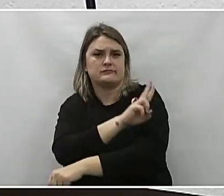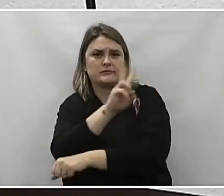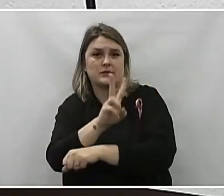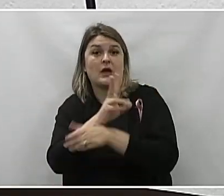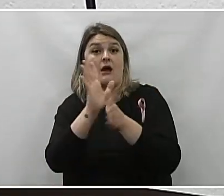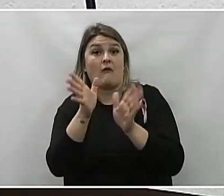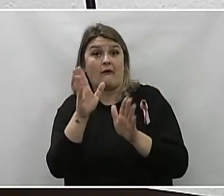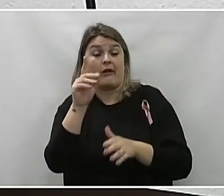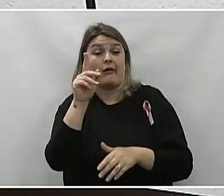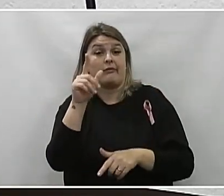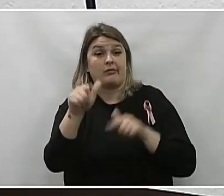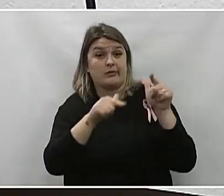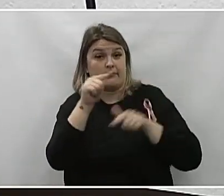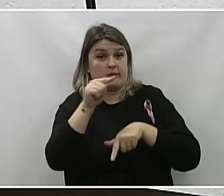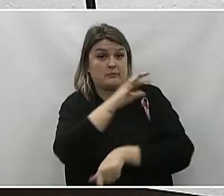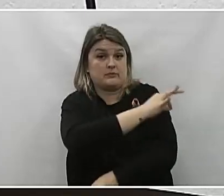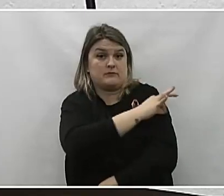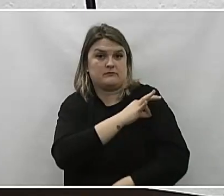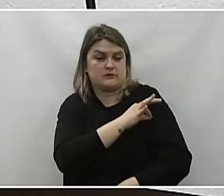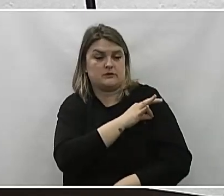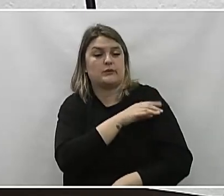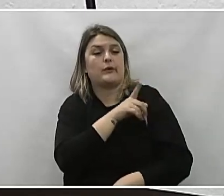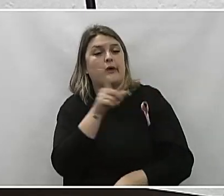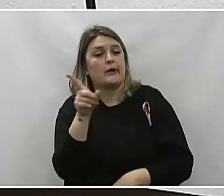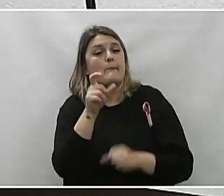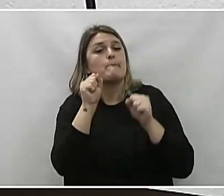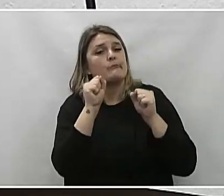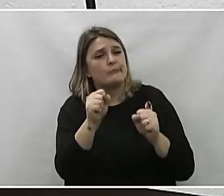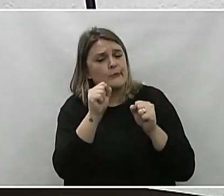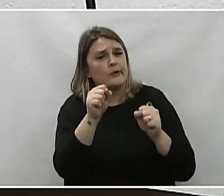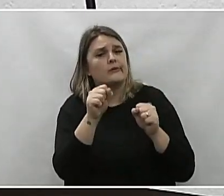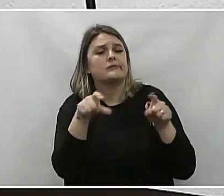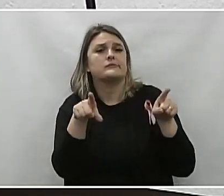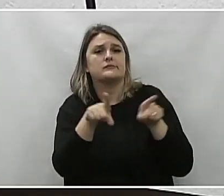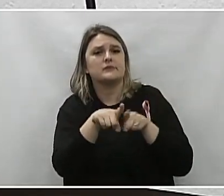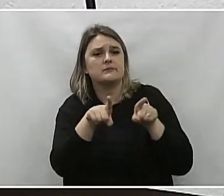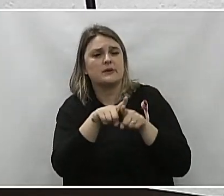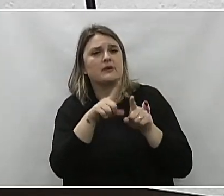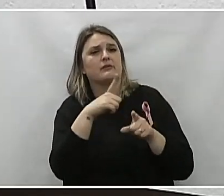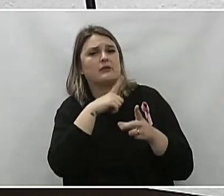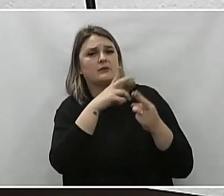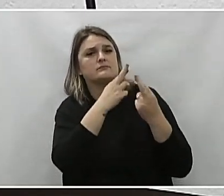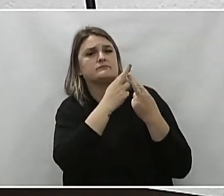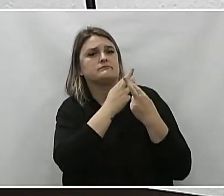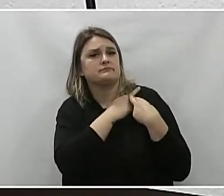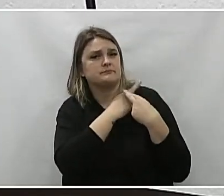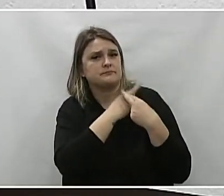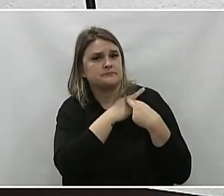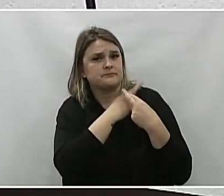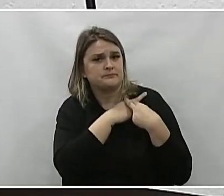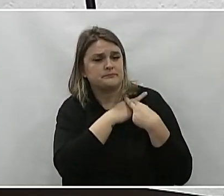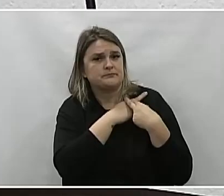na administração tem a possibilidade e a responsabilidade